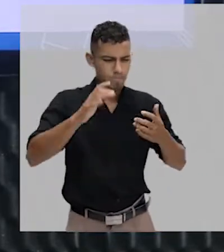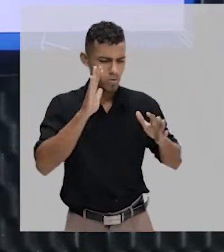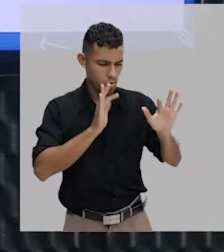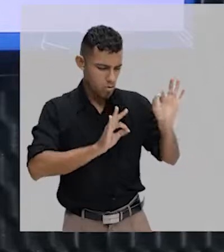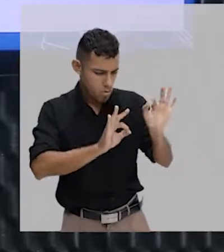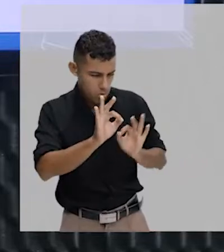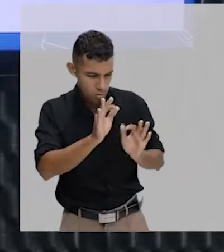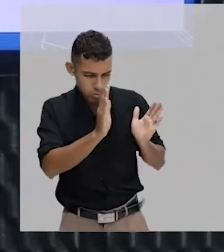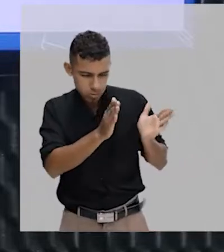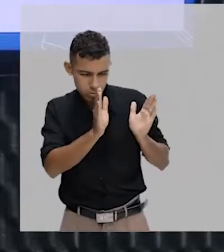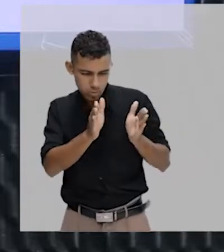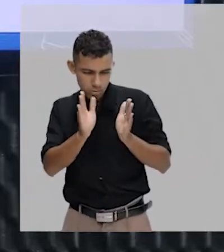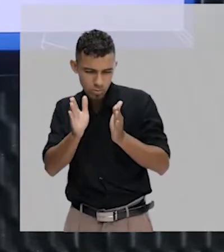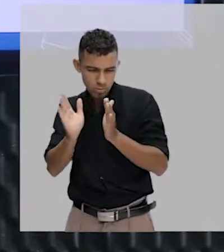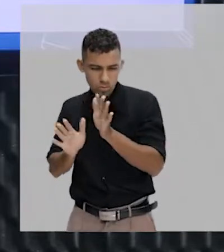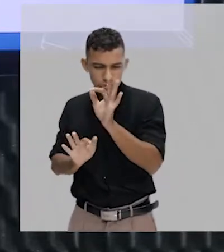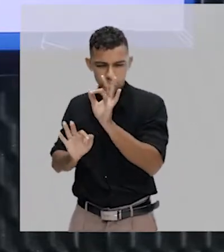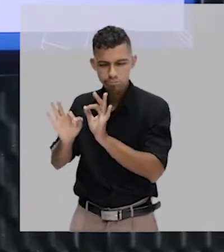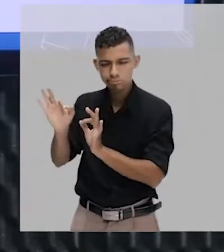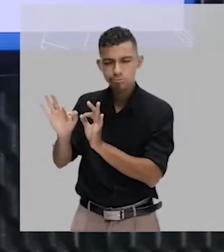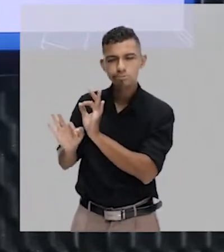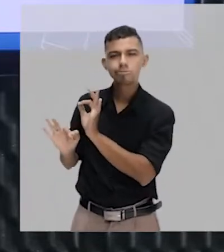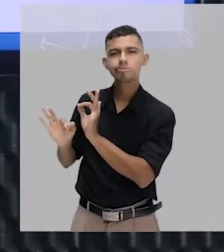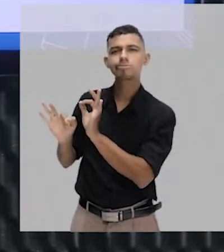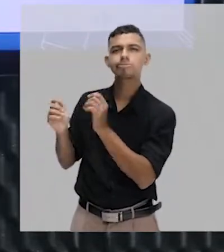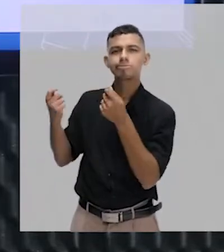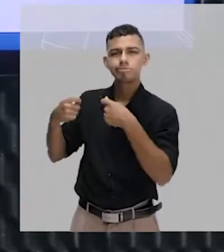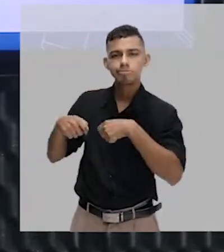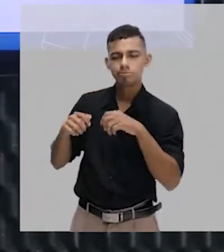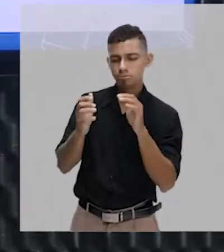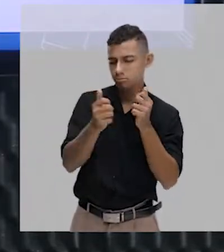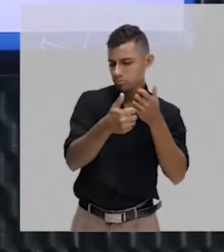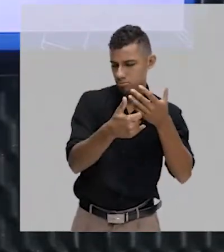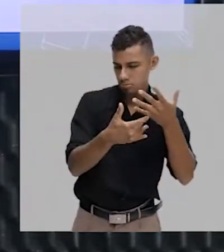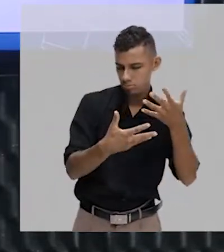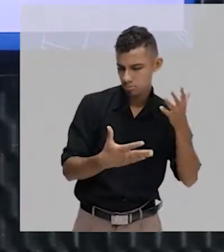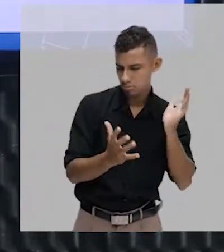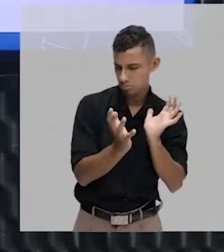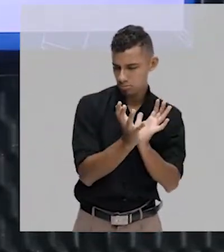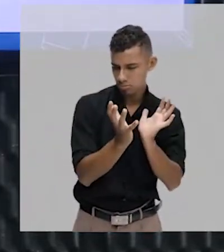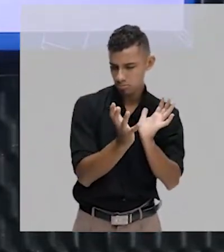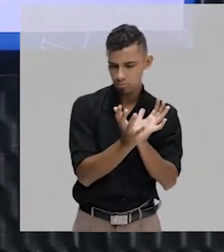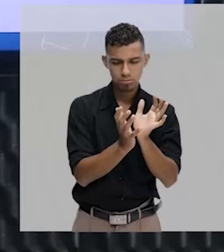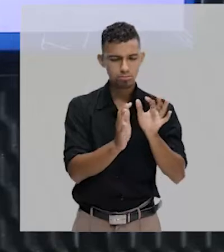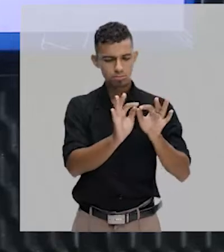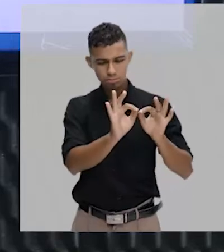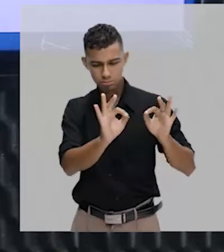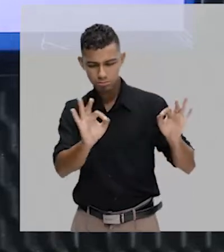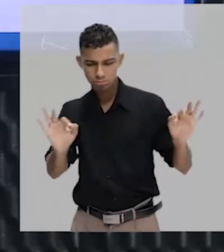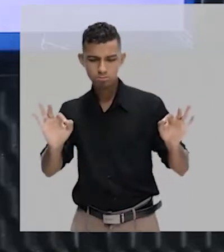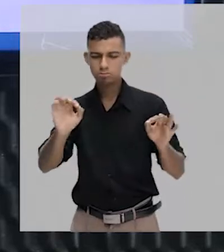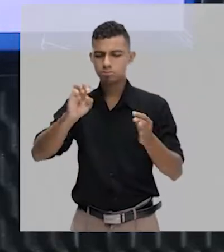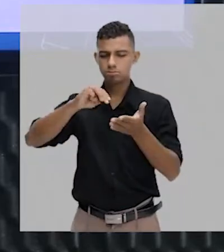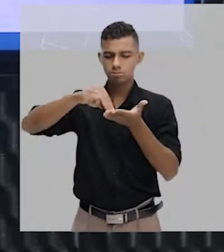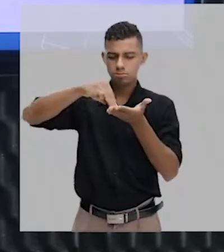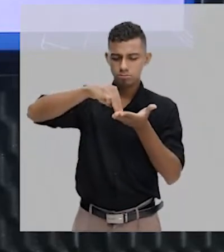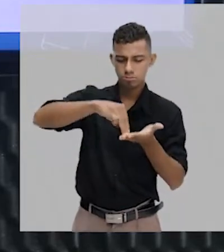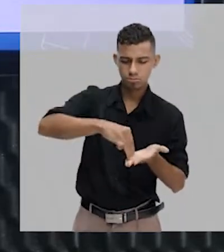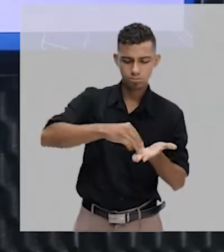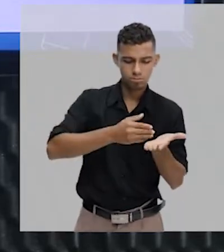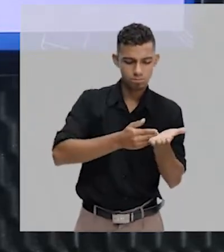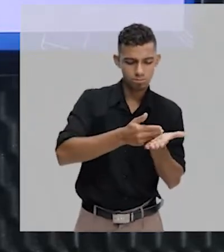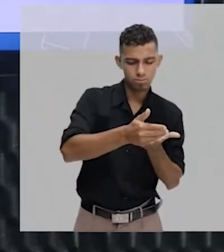fazer medidas, certo? Devemos medir as massas iniciais, as massas finais,